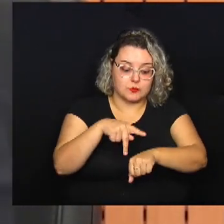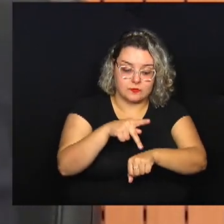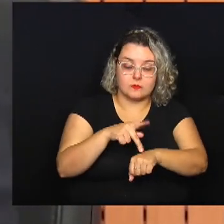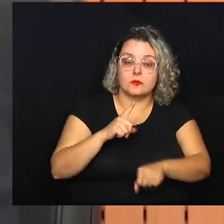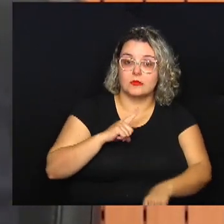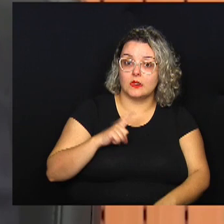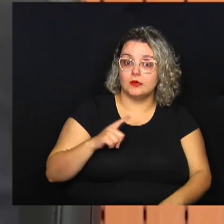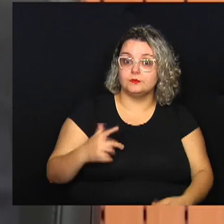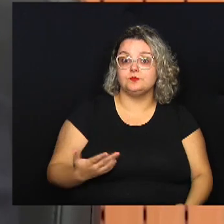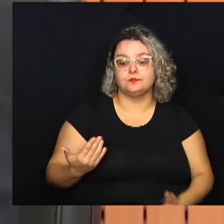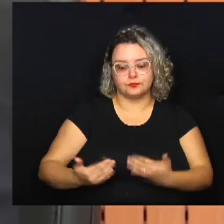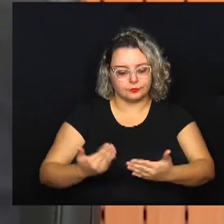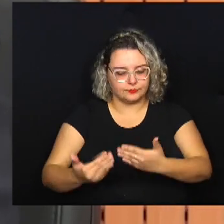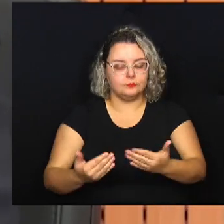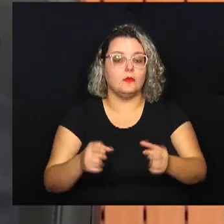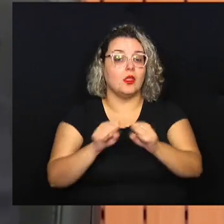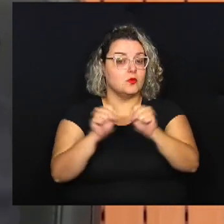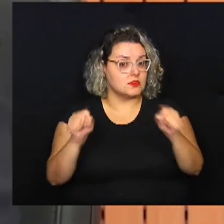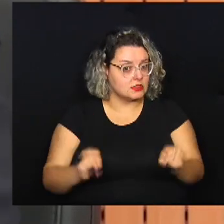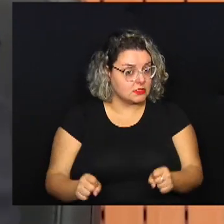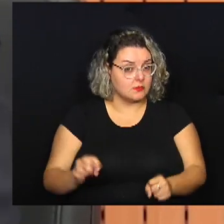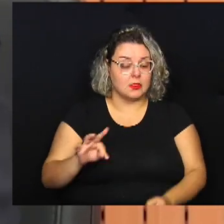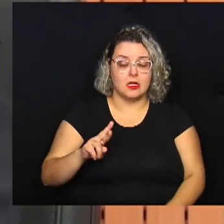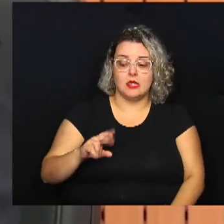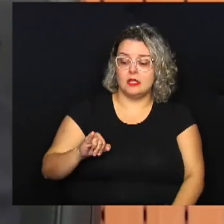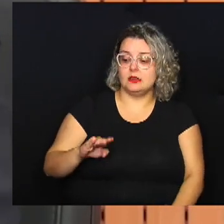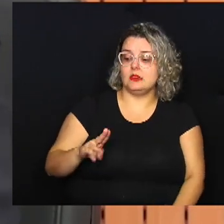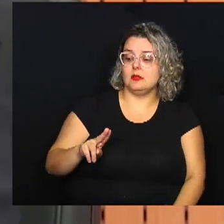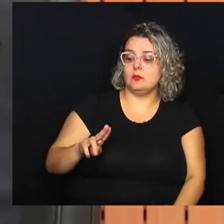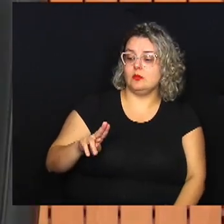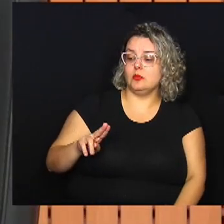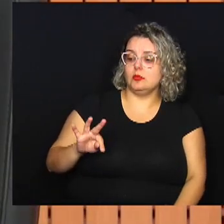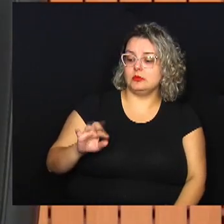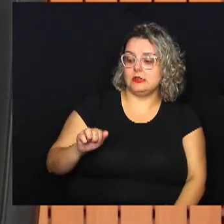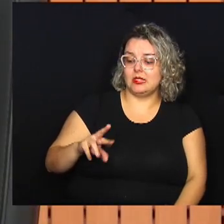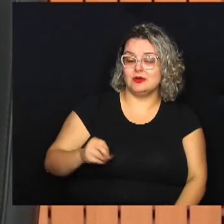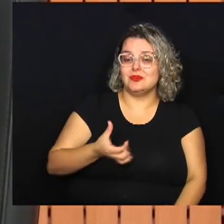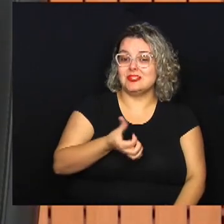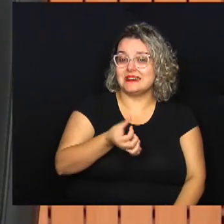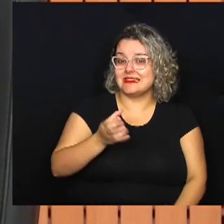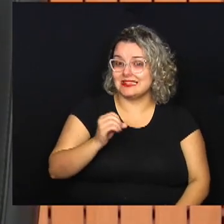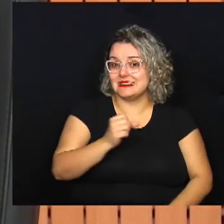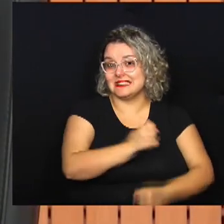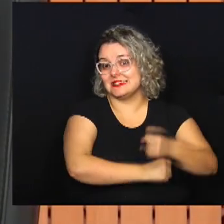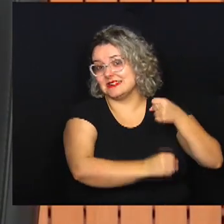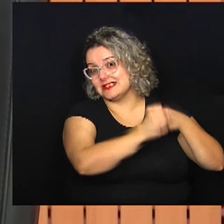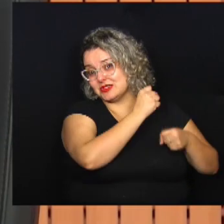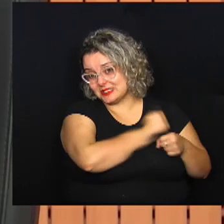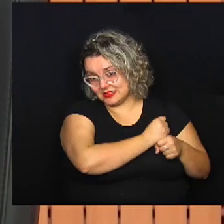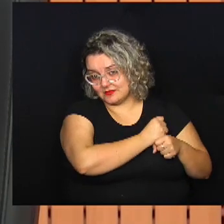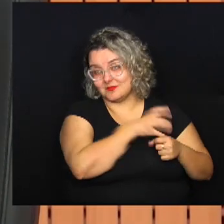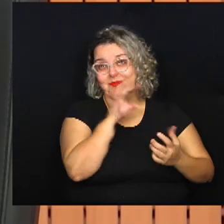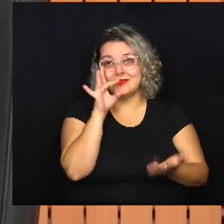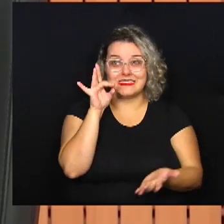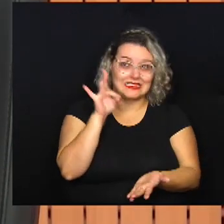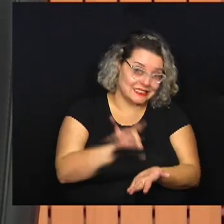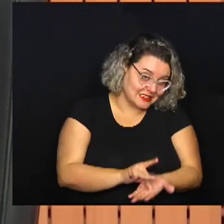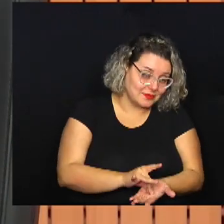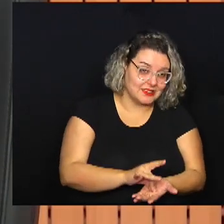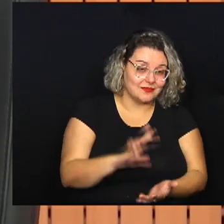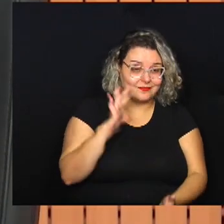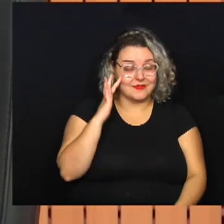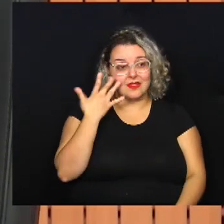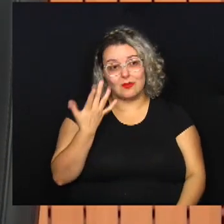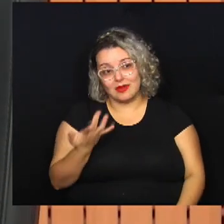em vigor um sistema tributário de 60 anos atrás. Sinceramente, eu acho que